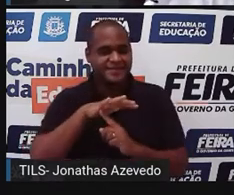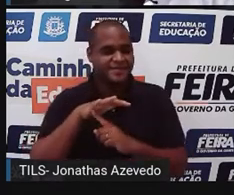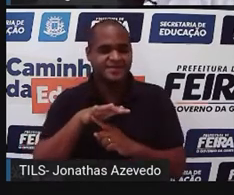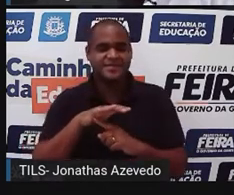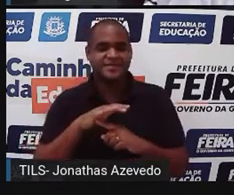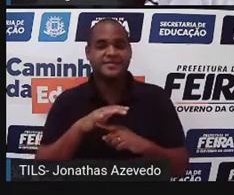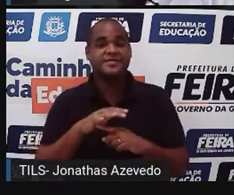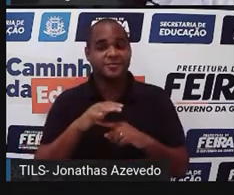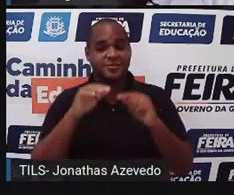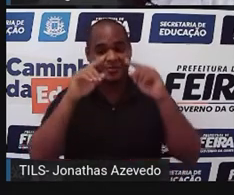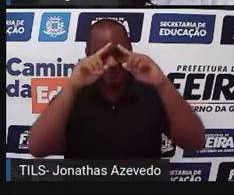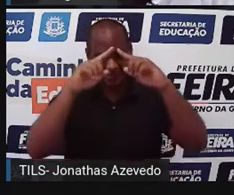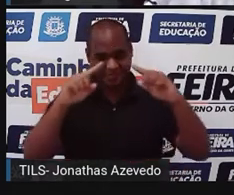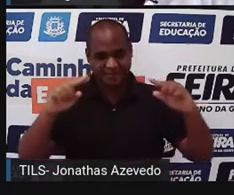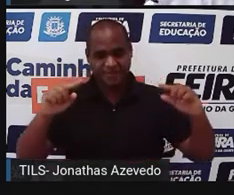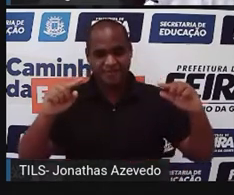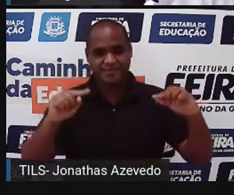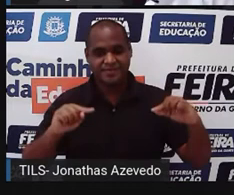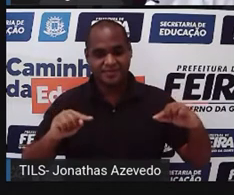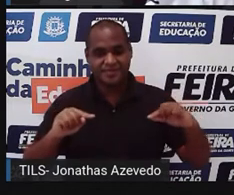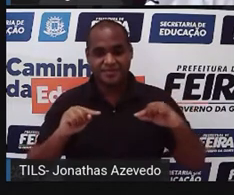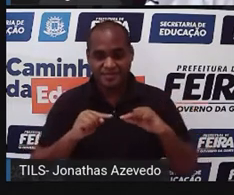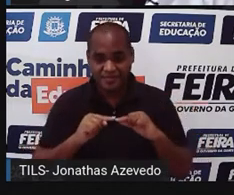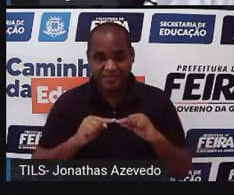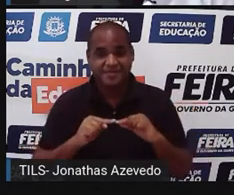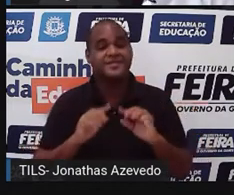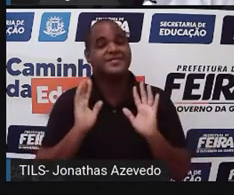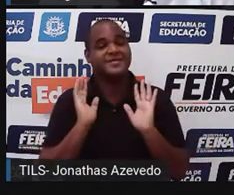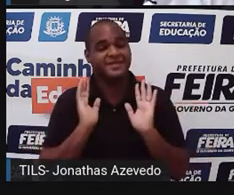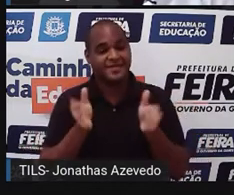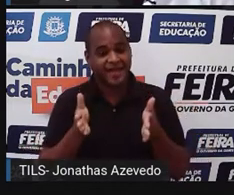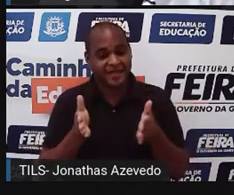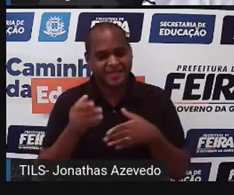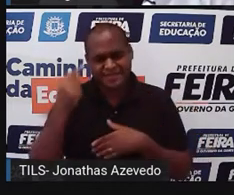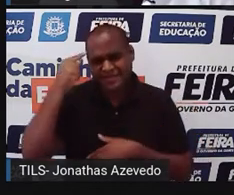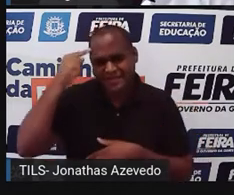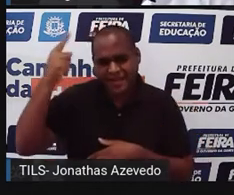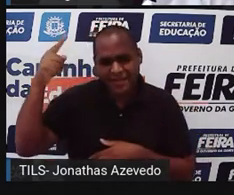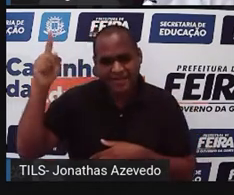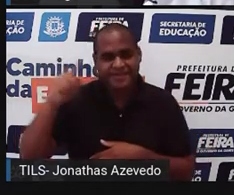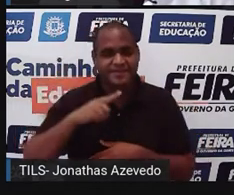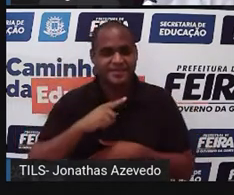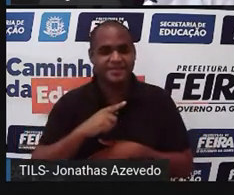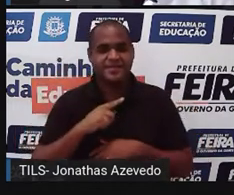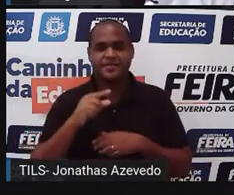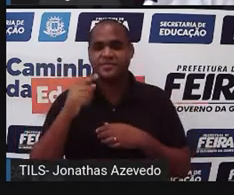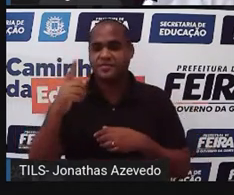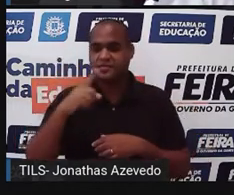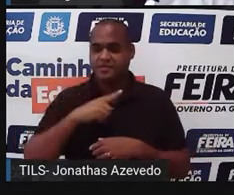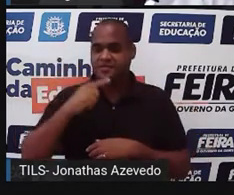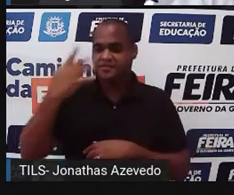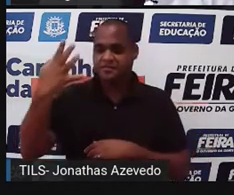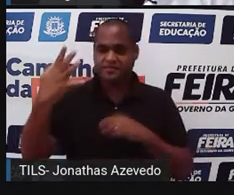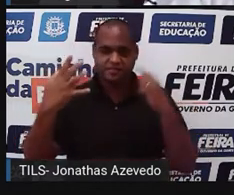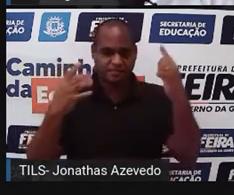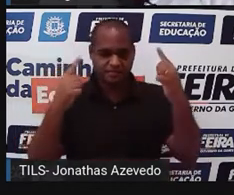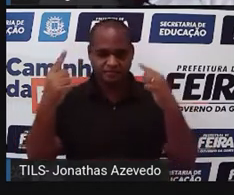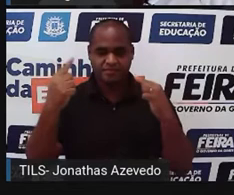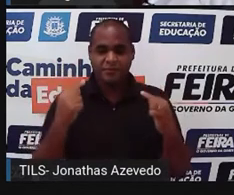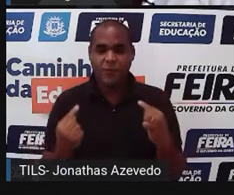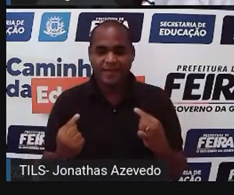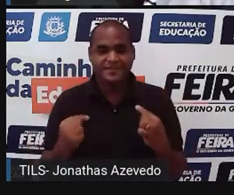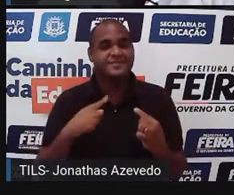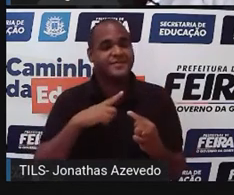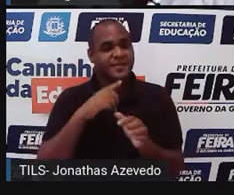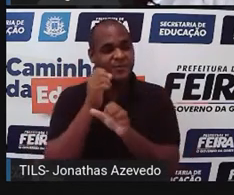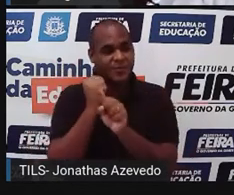dos losangos tá bom aquele quadrilátero Zinho que tem 4 lados com a mesma medida